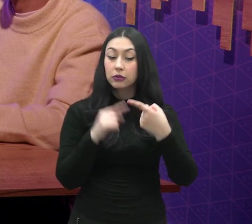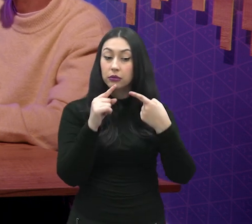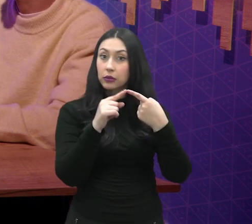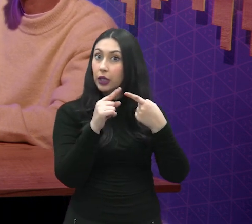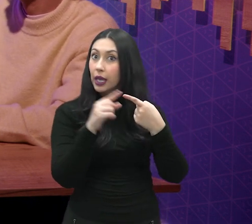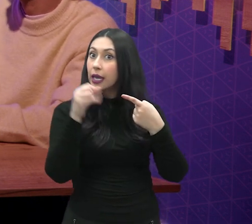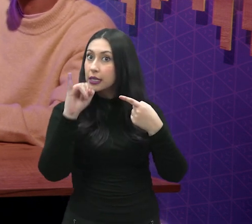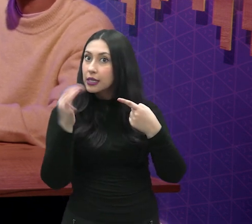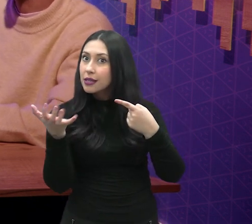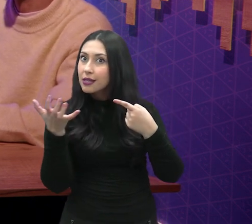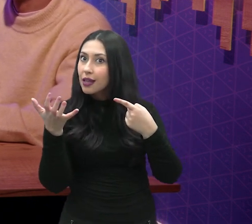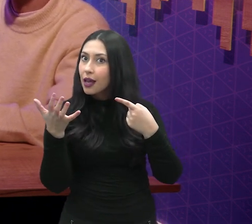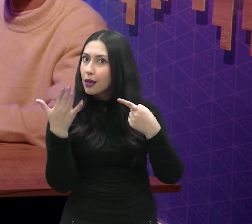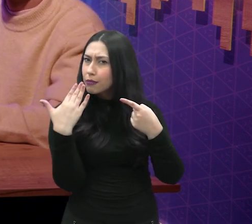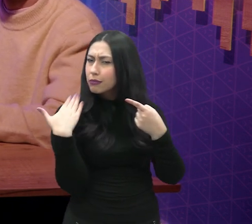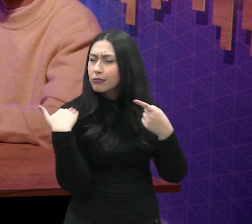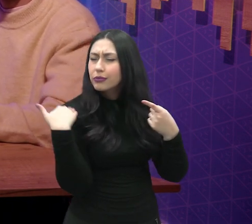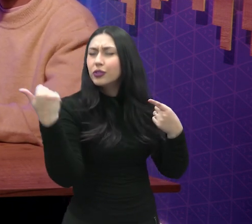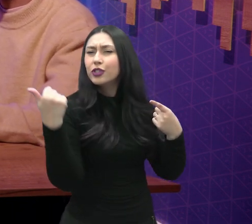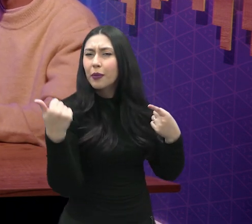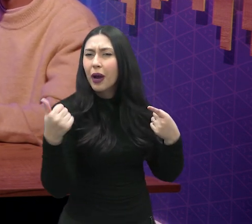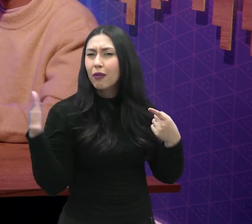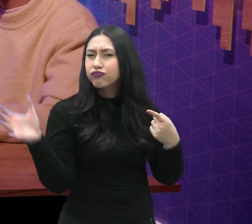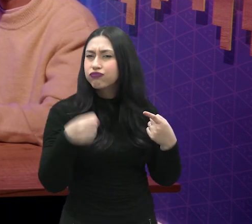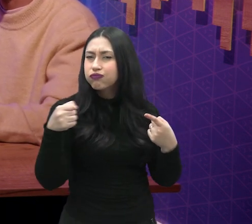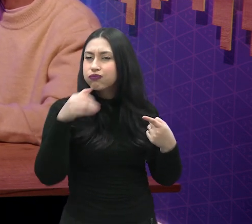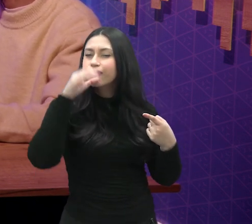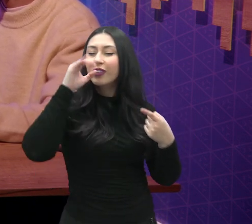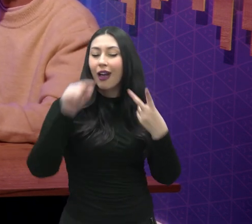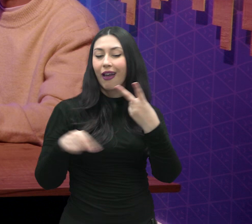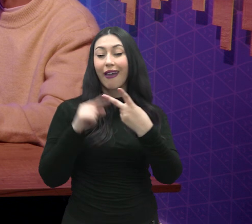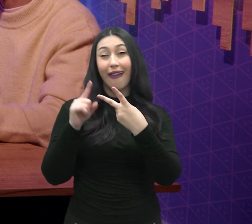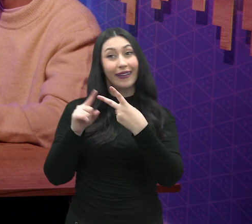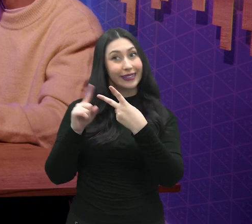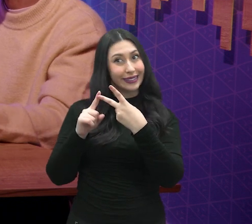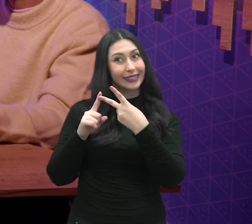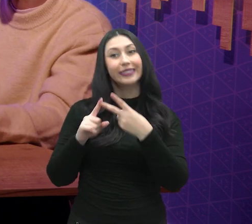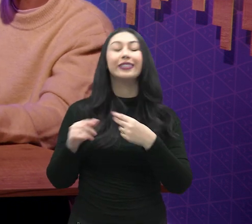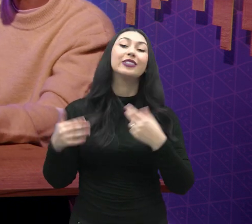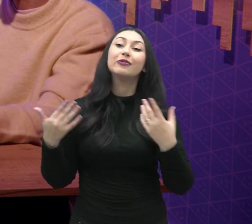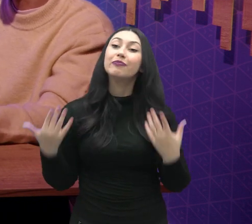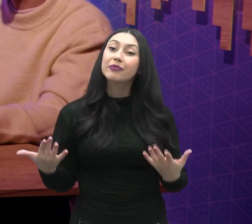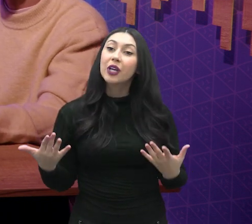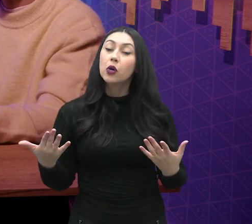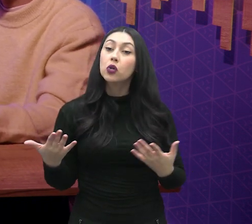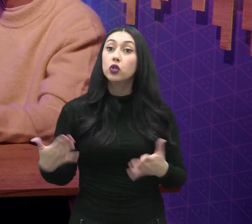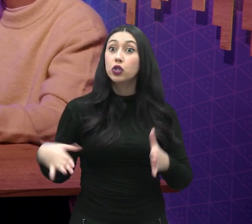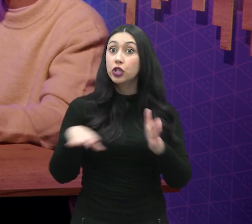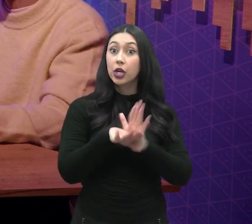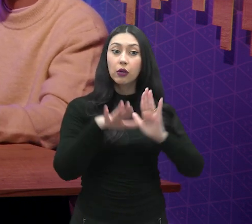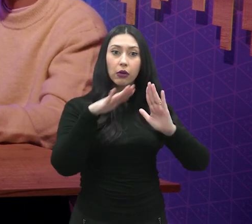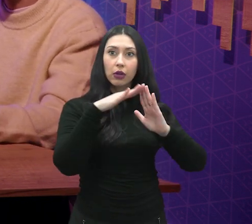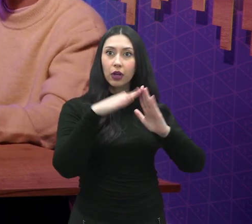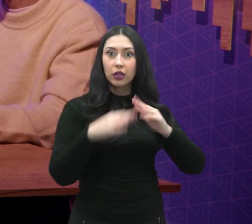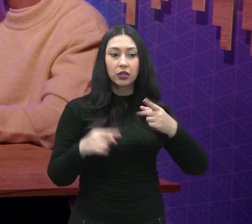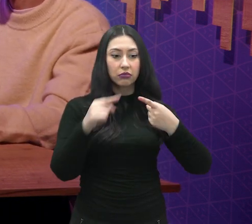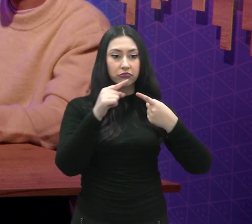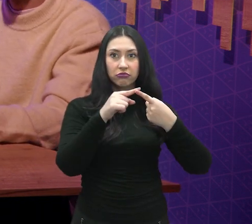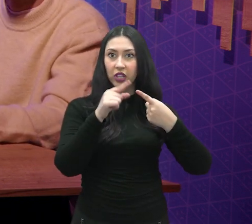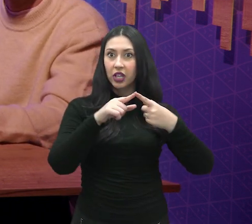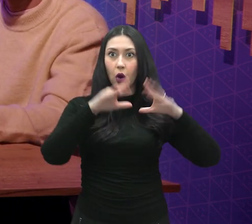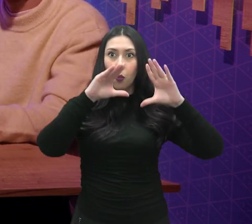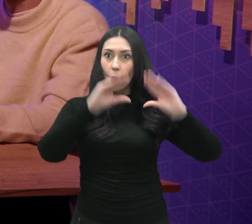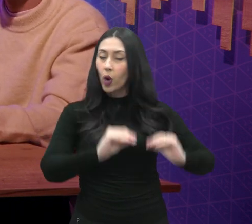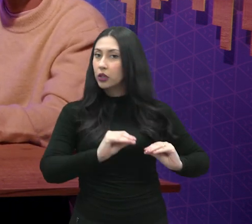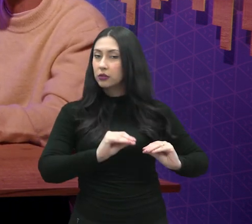alguma coisa do trabalho, é nesse número. Se você quiser me chamar para ir tomar uma cervejinha, é nesse número. Então, quando eu chego em